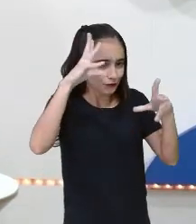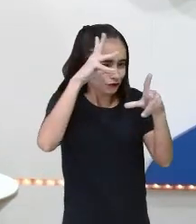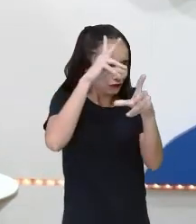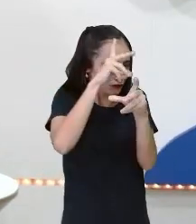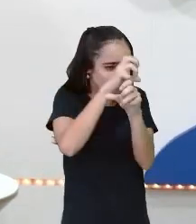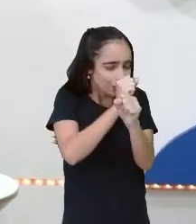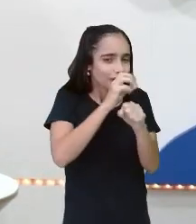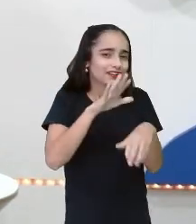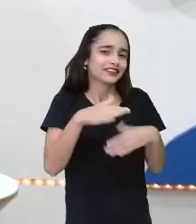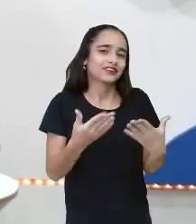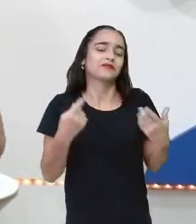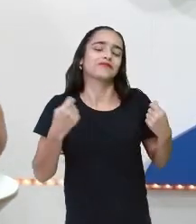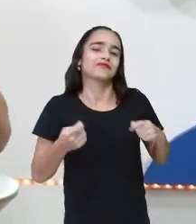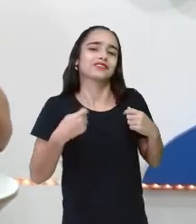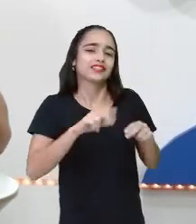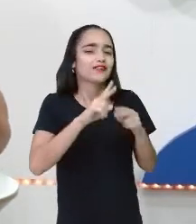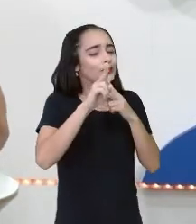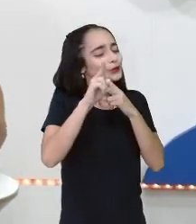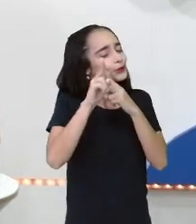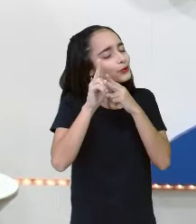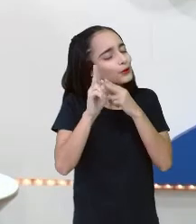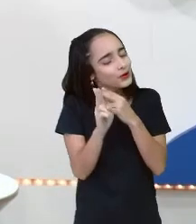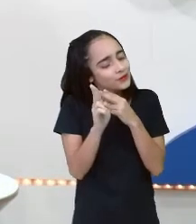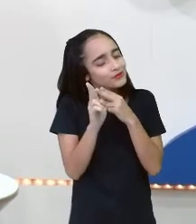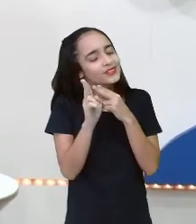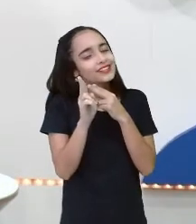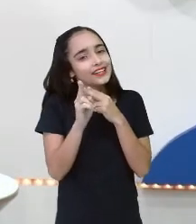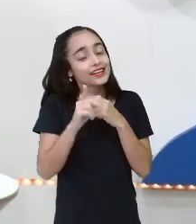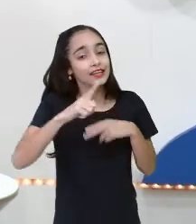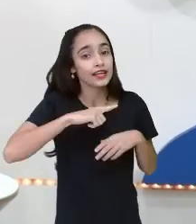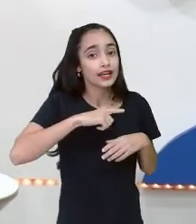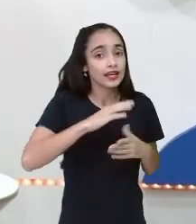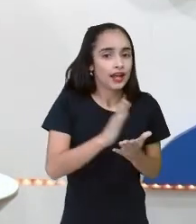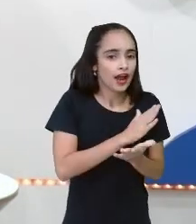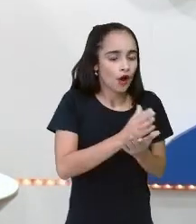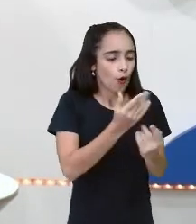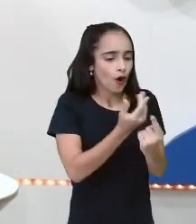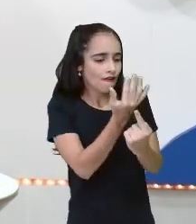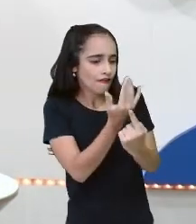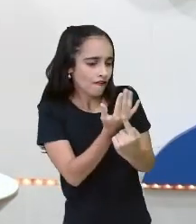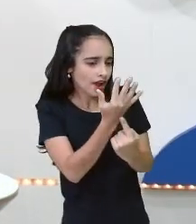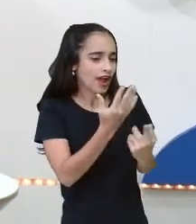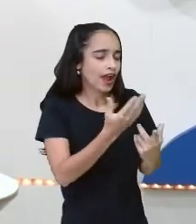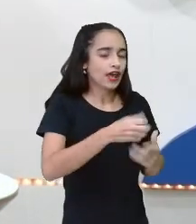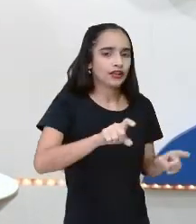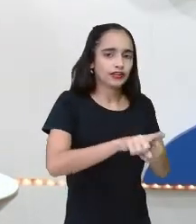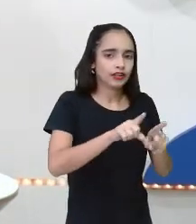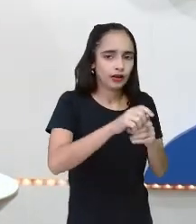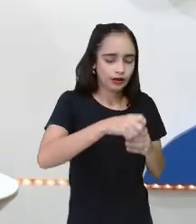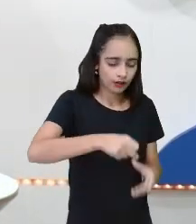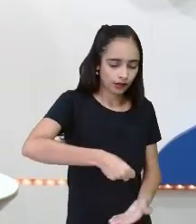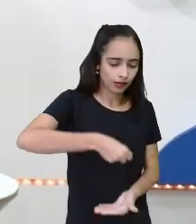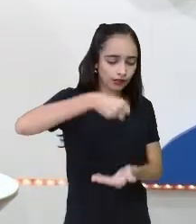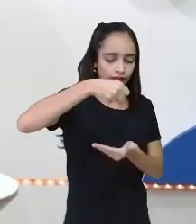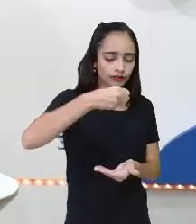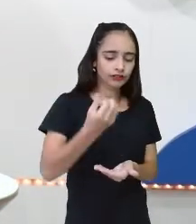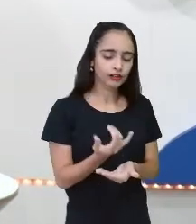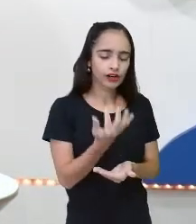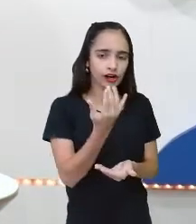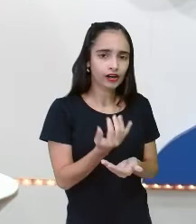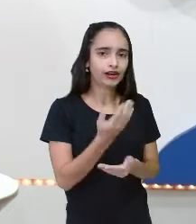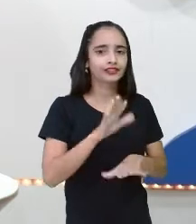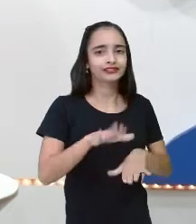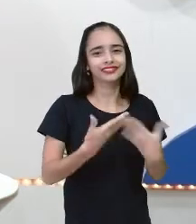tinha que dormir cedo, e lampião aceso em casa, lamparina. Então, tem um